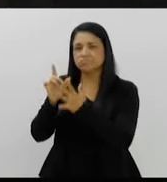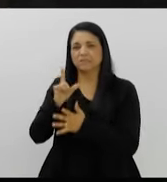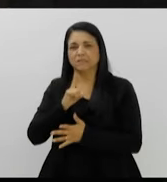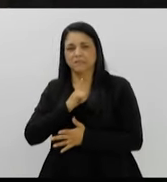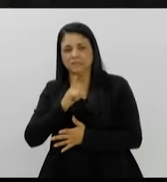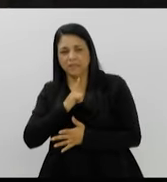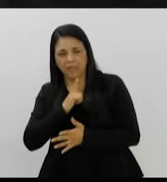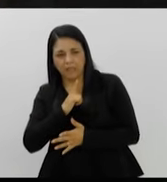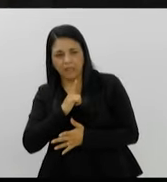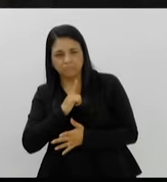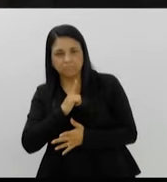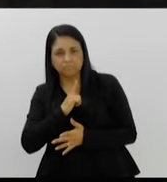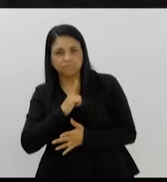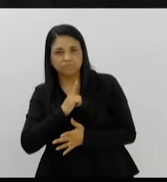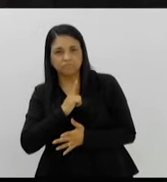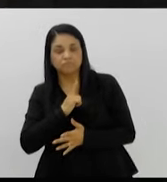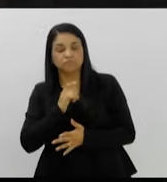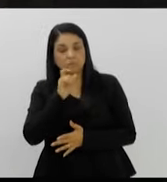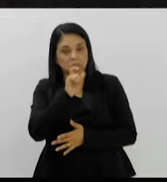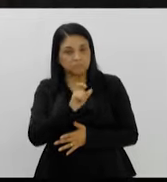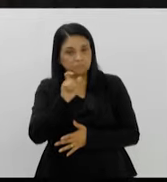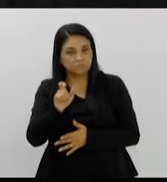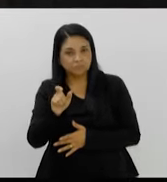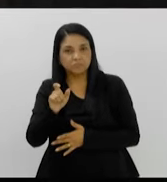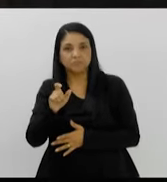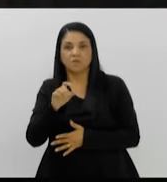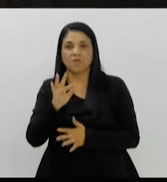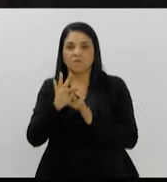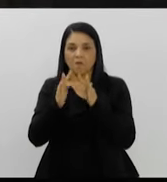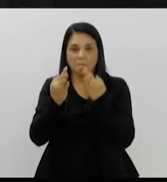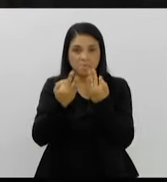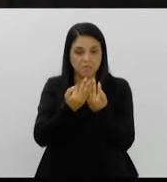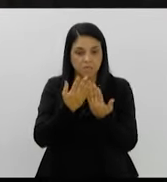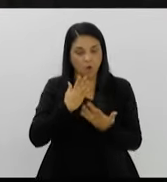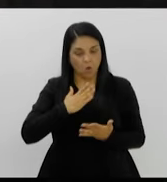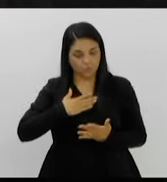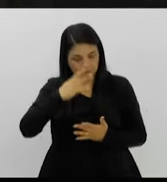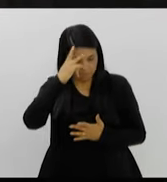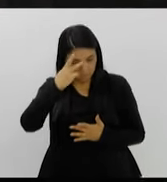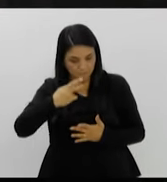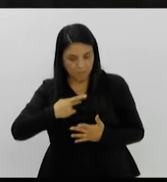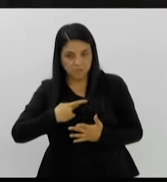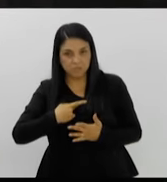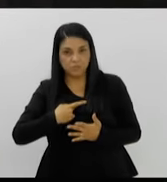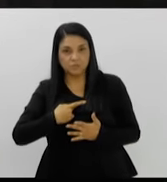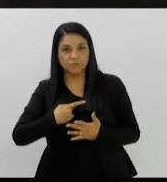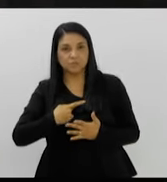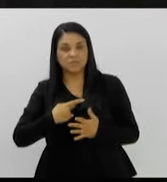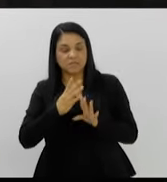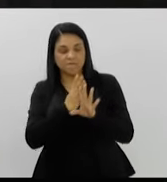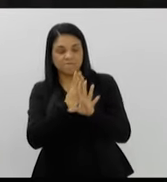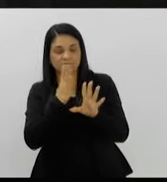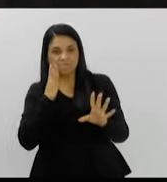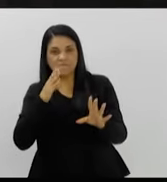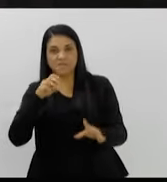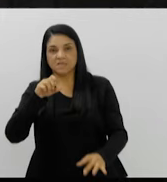ou teve um ente querido ou a si próprio que passar pela fila do sistema